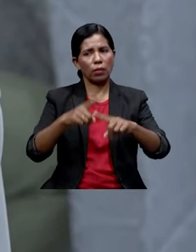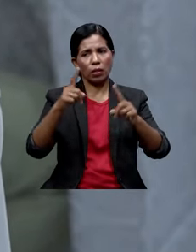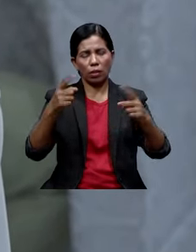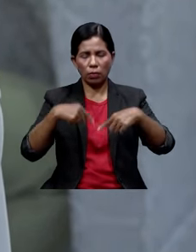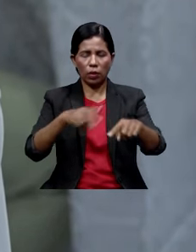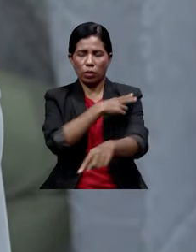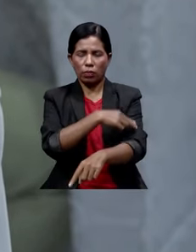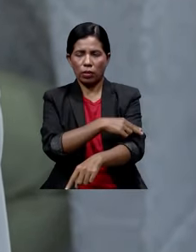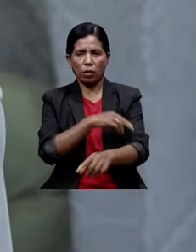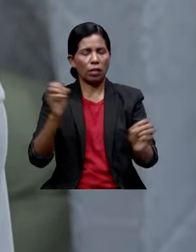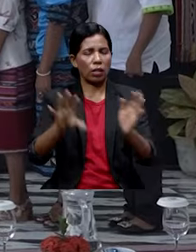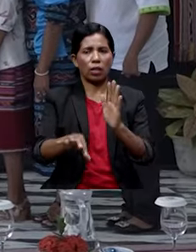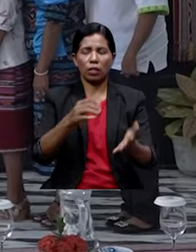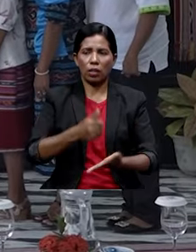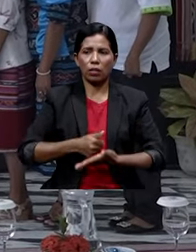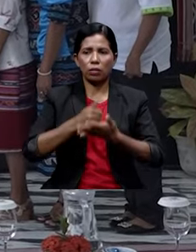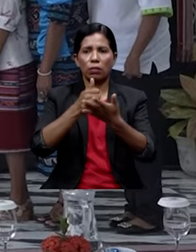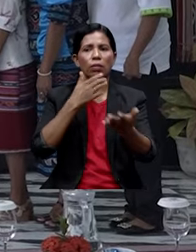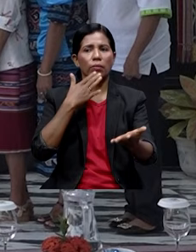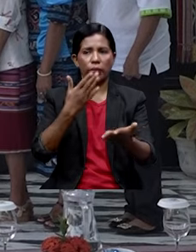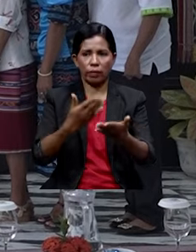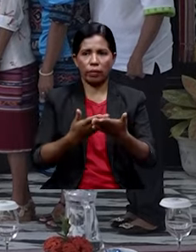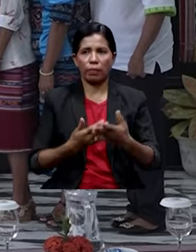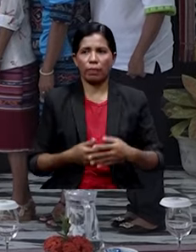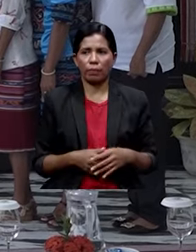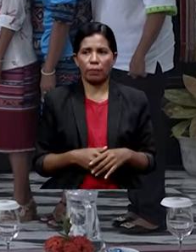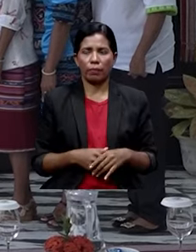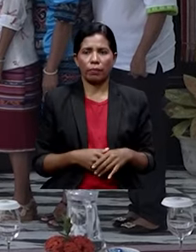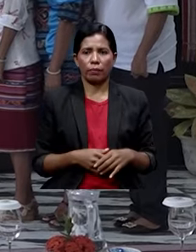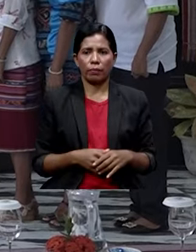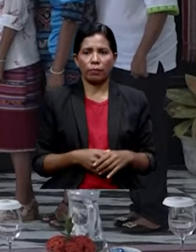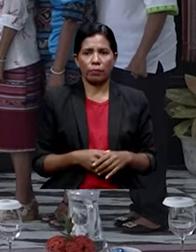hospital la dun hetan atendimento ne bedia Santina de Jesus Tito Silva GMN.